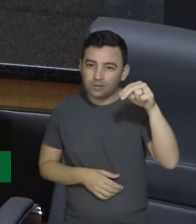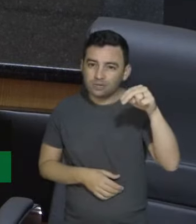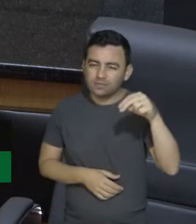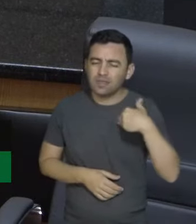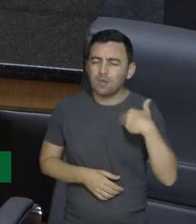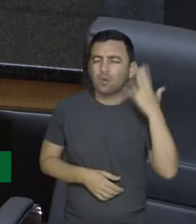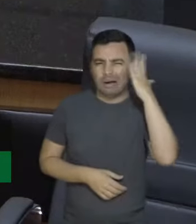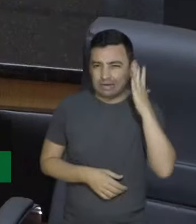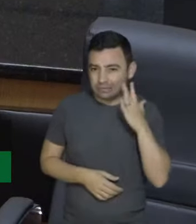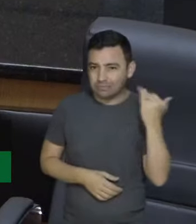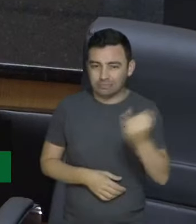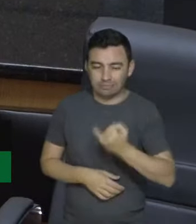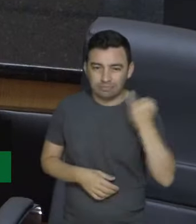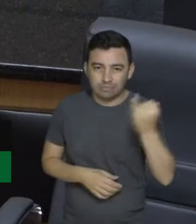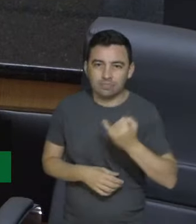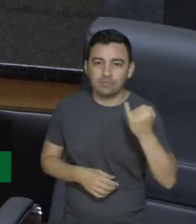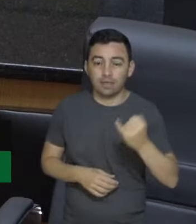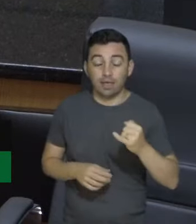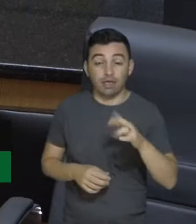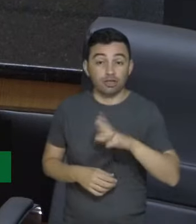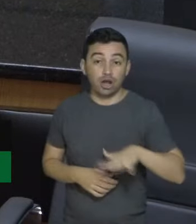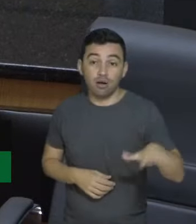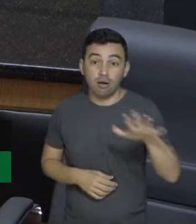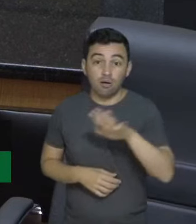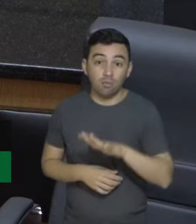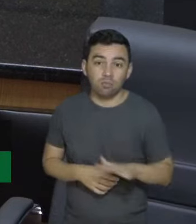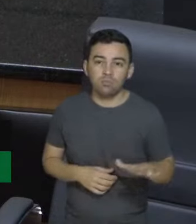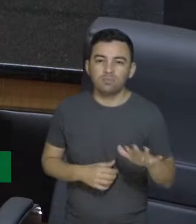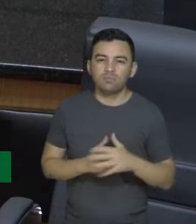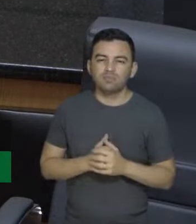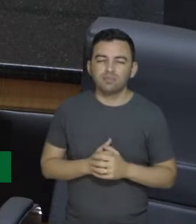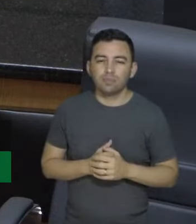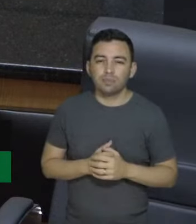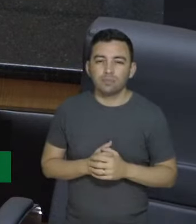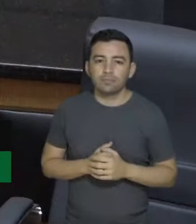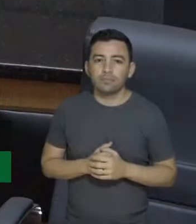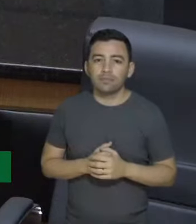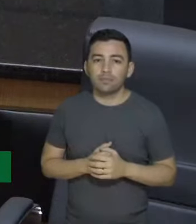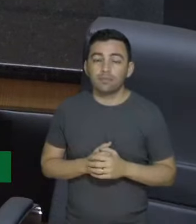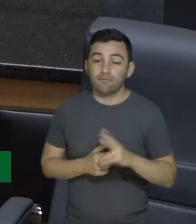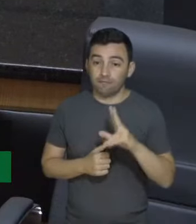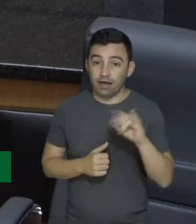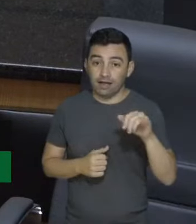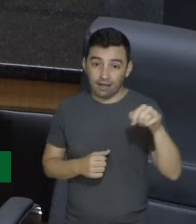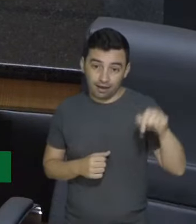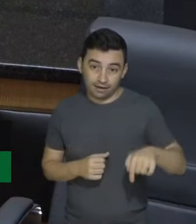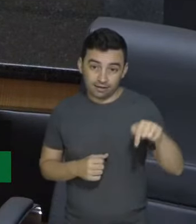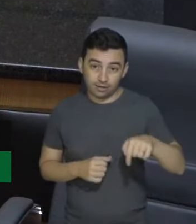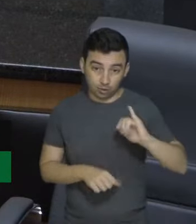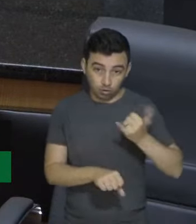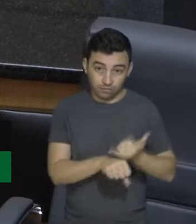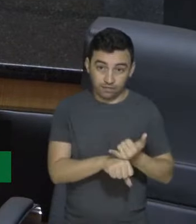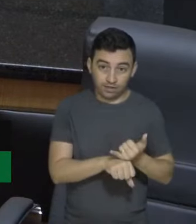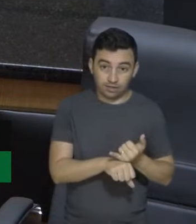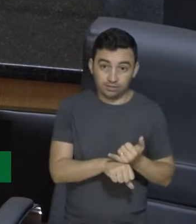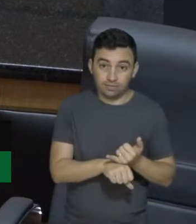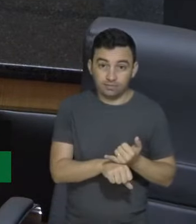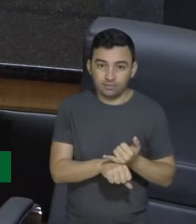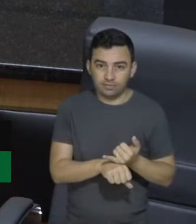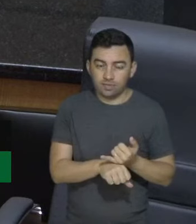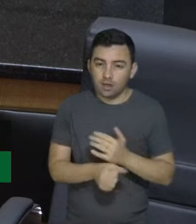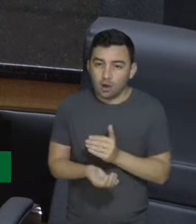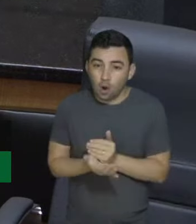importante a nossa região, que vai daqui de Joinville, que